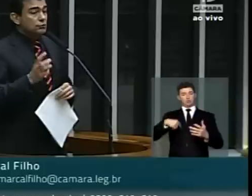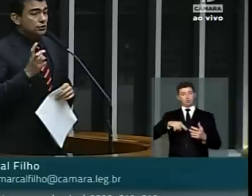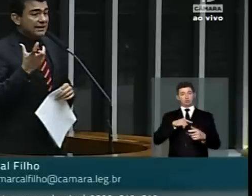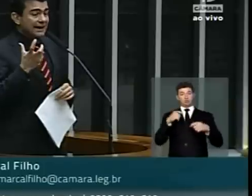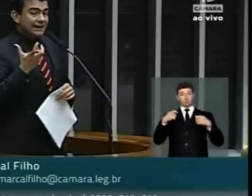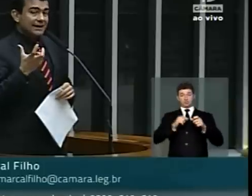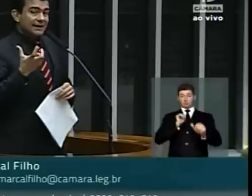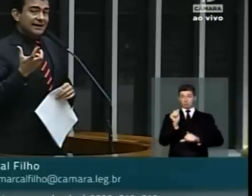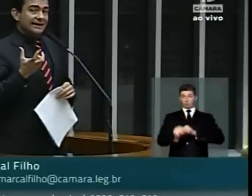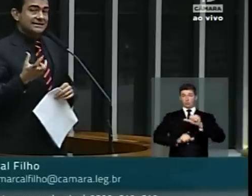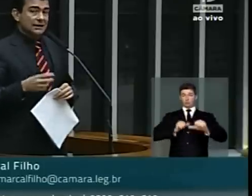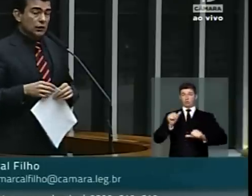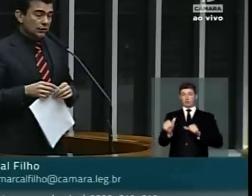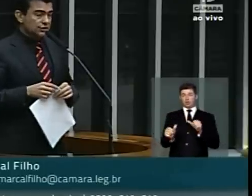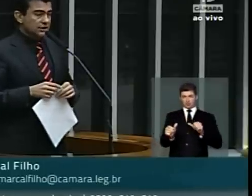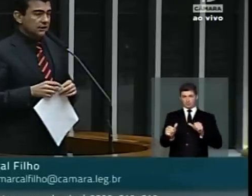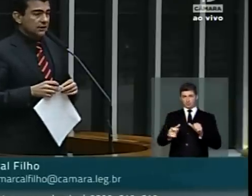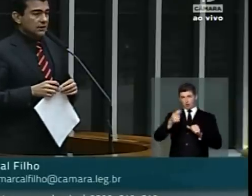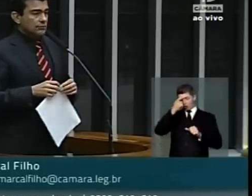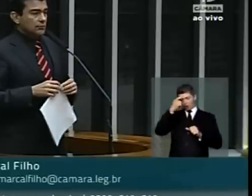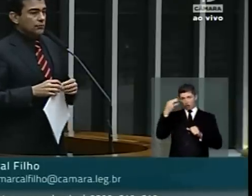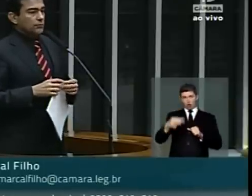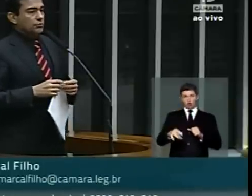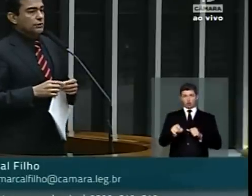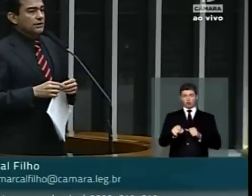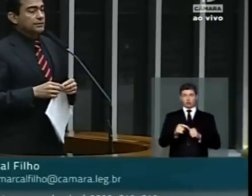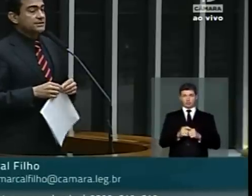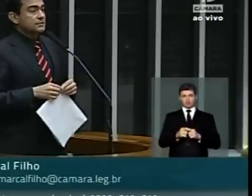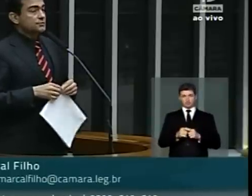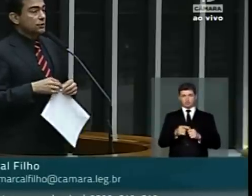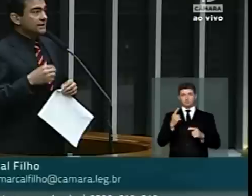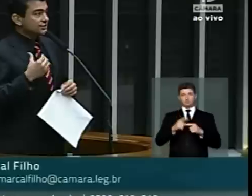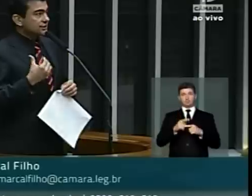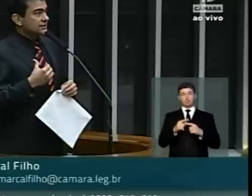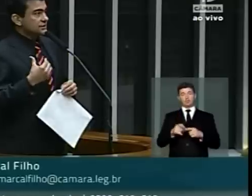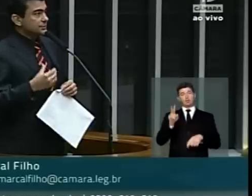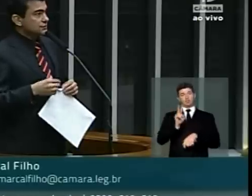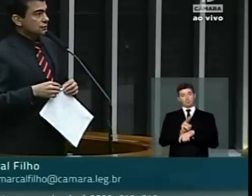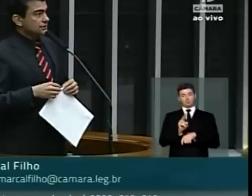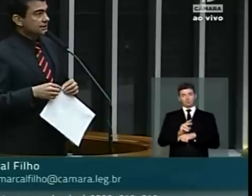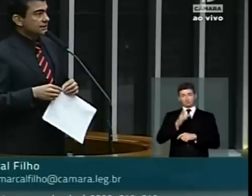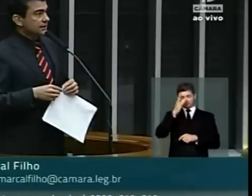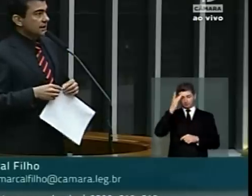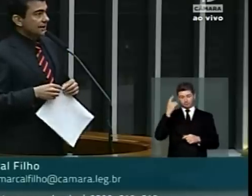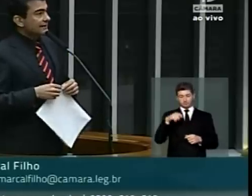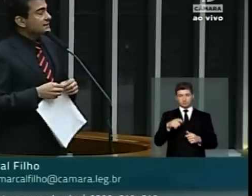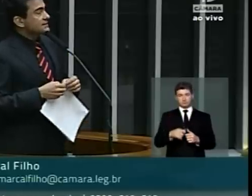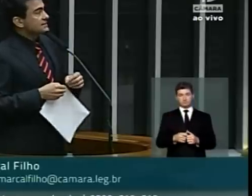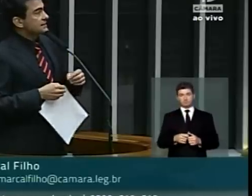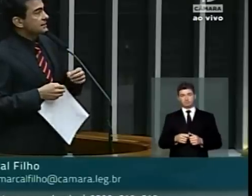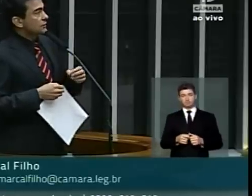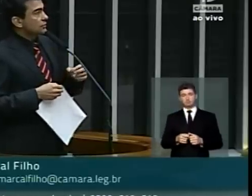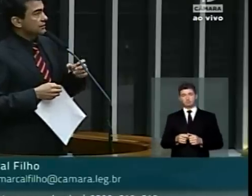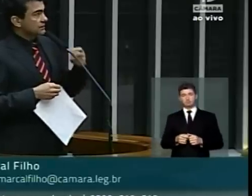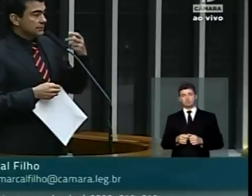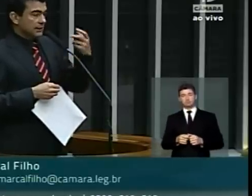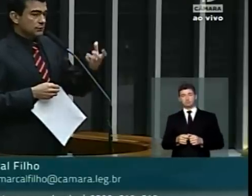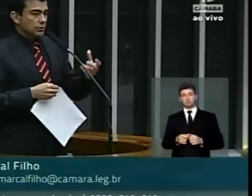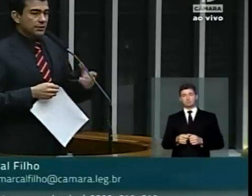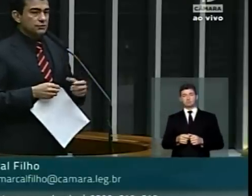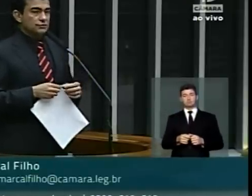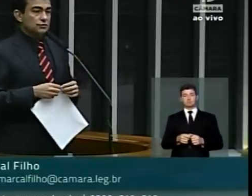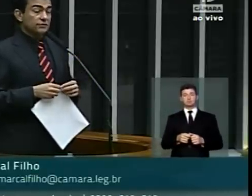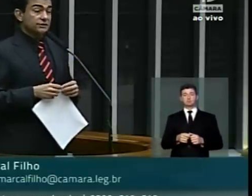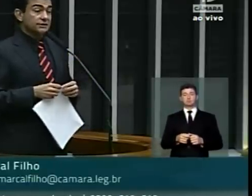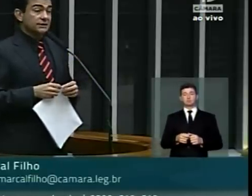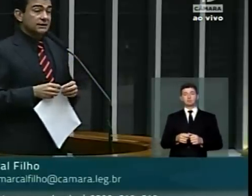precisamos mudar esta lógica, porque precisamos proteger essas pessoas que necessitam, em